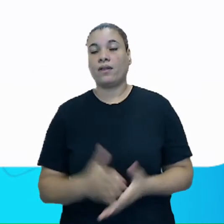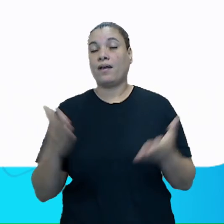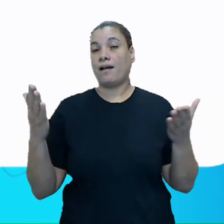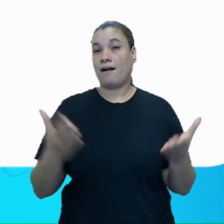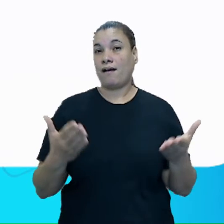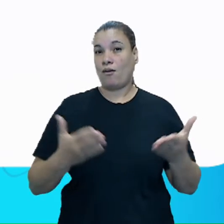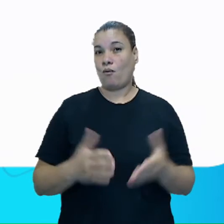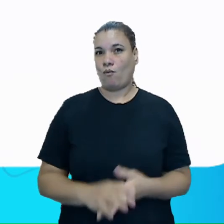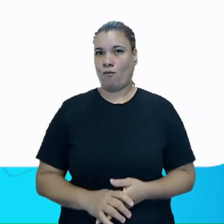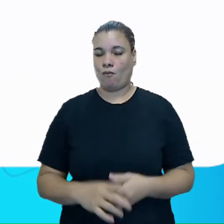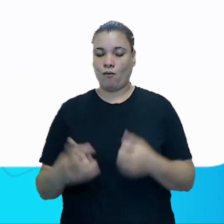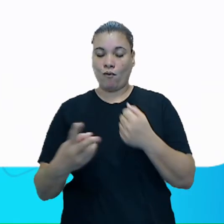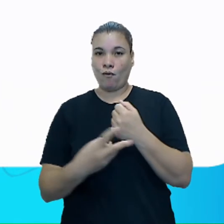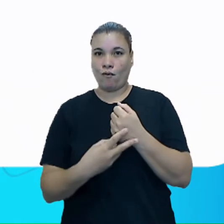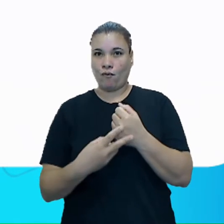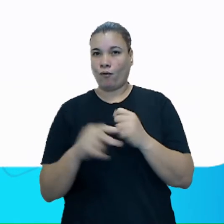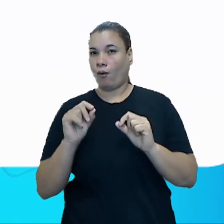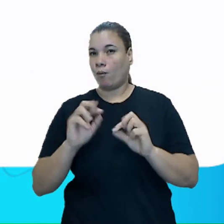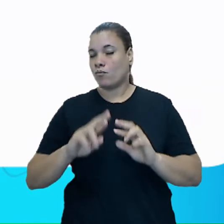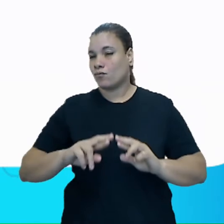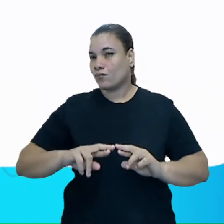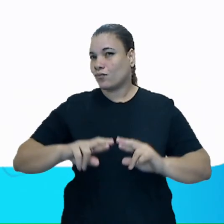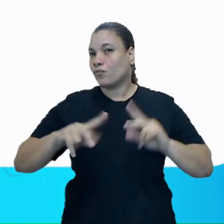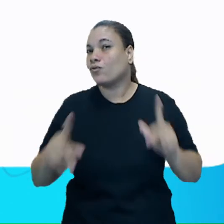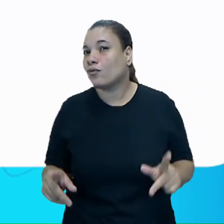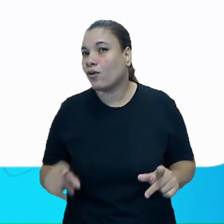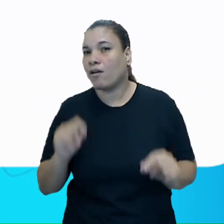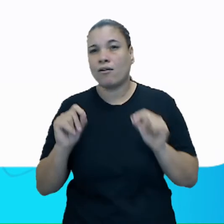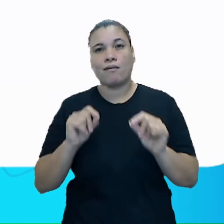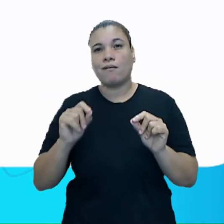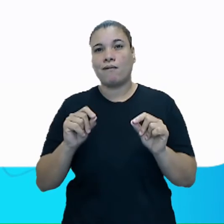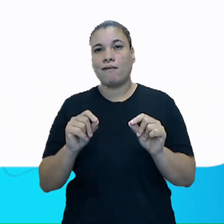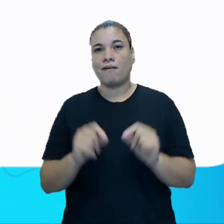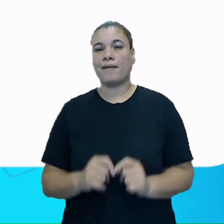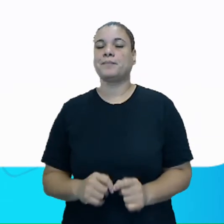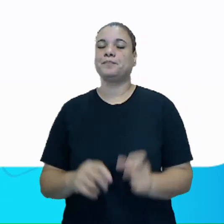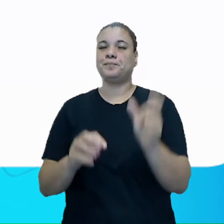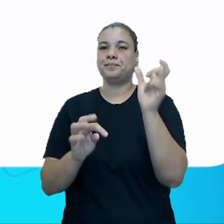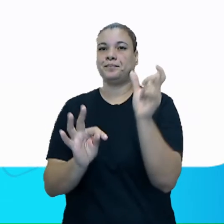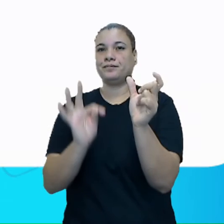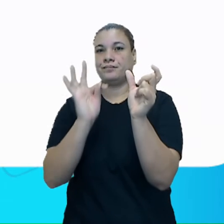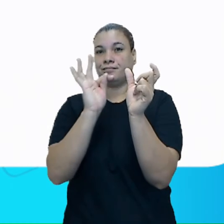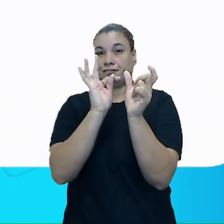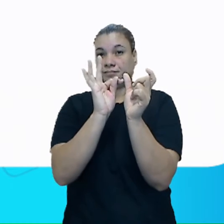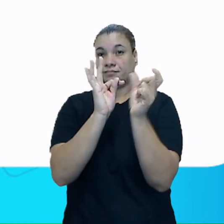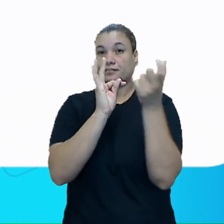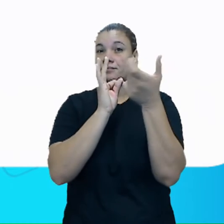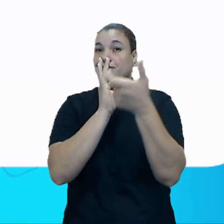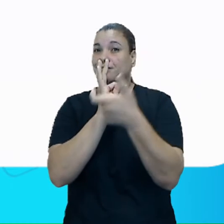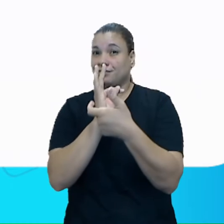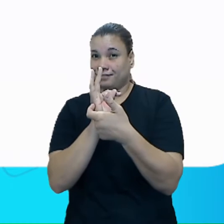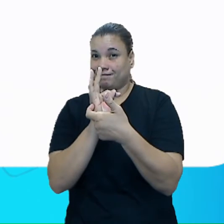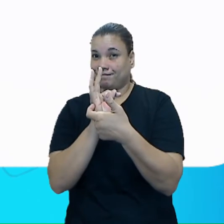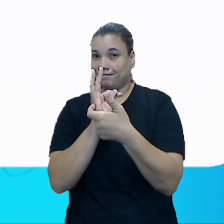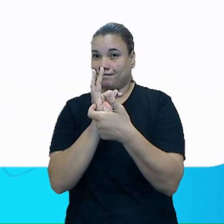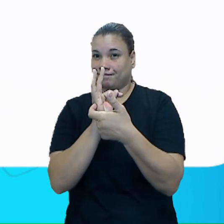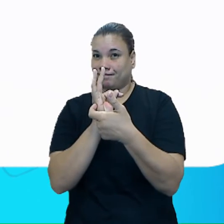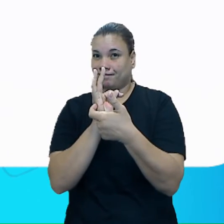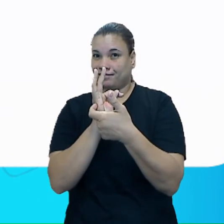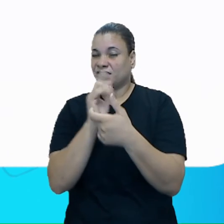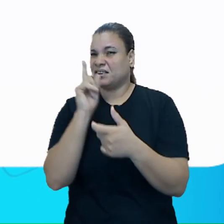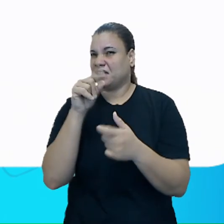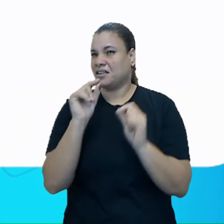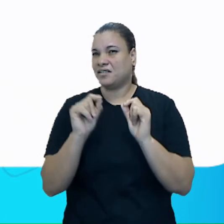Agora, a gente vai falar do intransitivo. Eu tenho a partícula in, que estabelece uma negação,